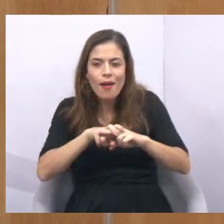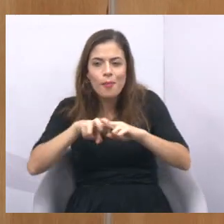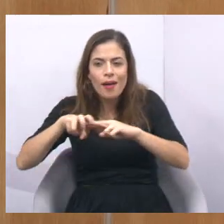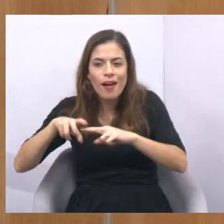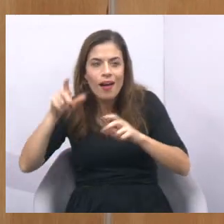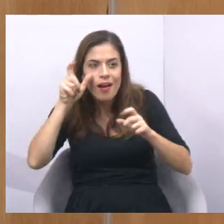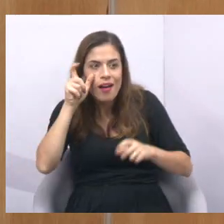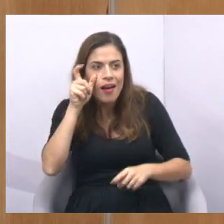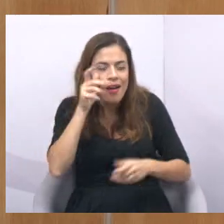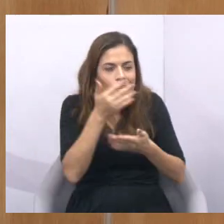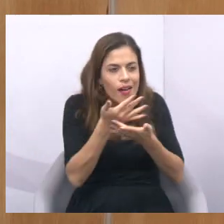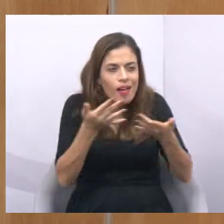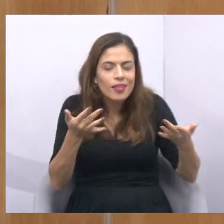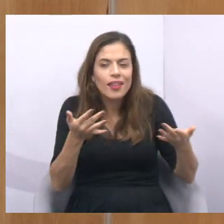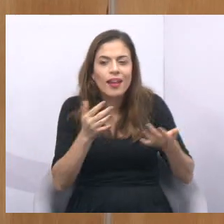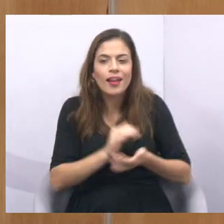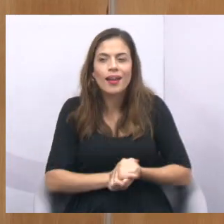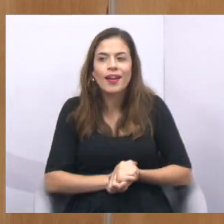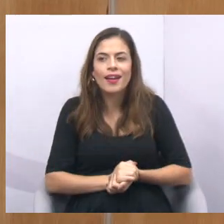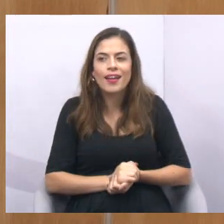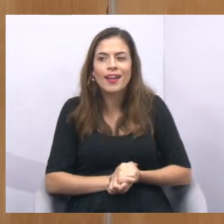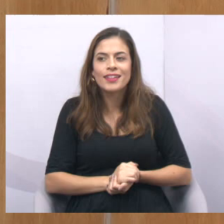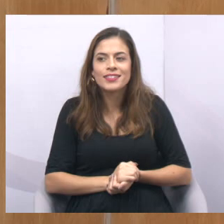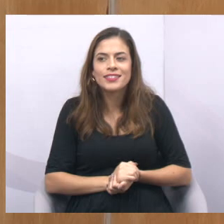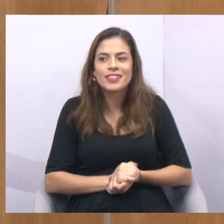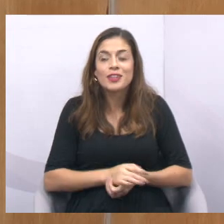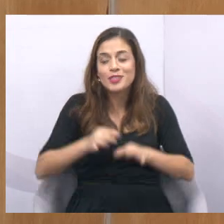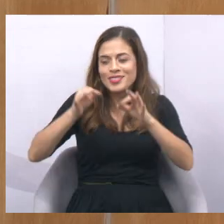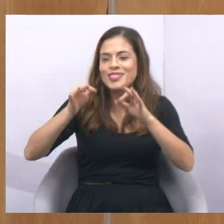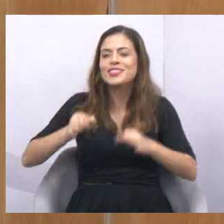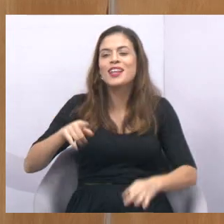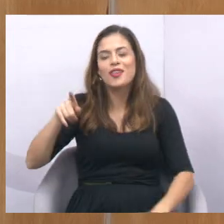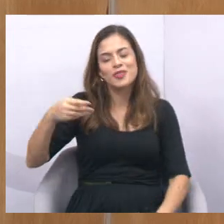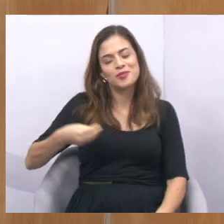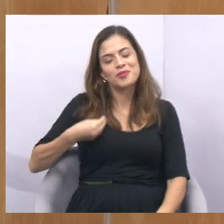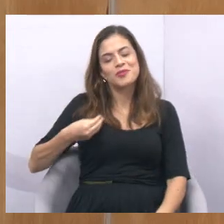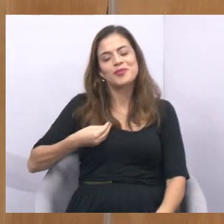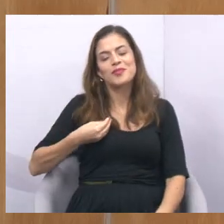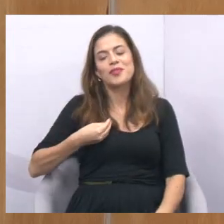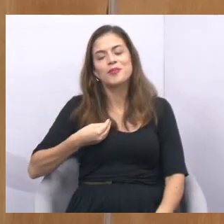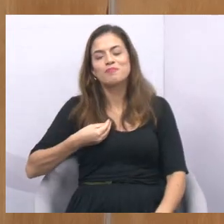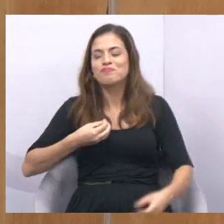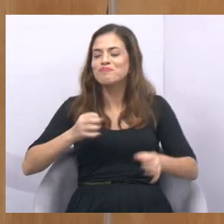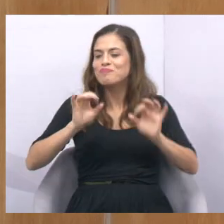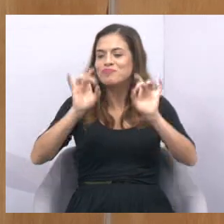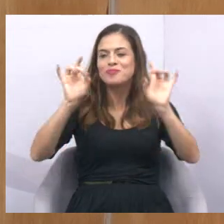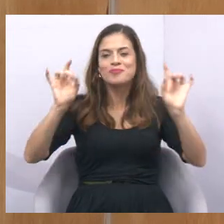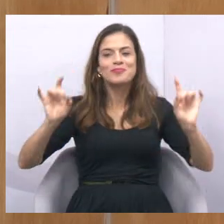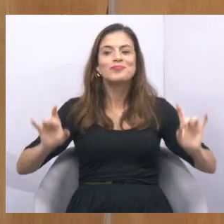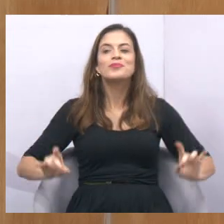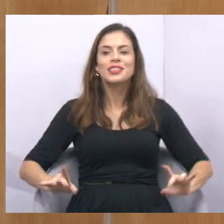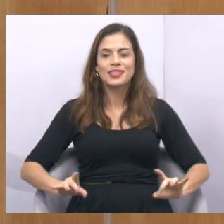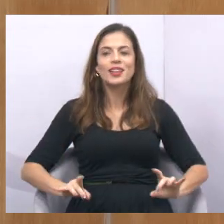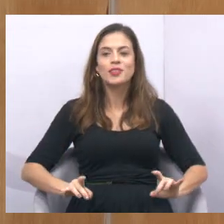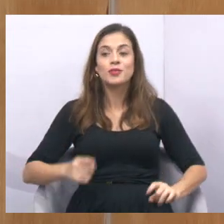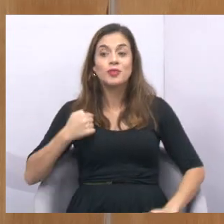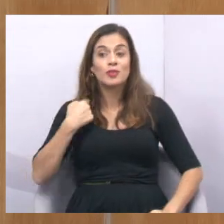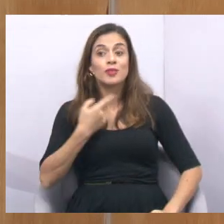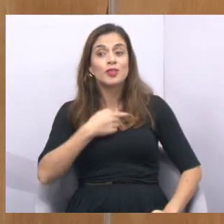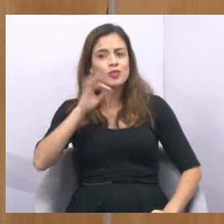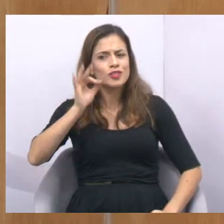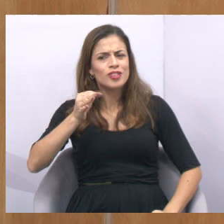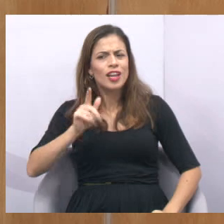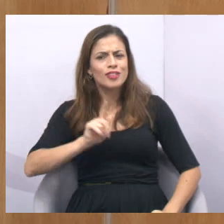Francana, Sírio, né? Era uma loucura mesmo, eu tenho certeza que você viveu momentos especiais. A gente já tinha uma vontade